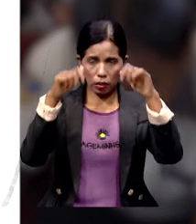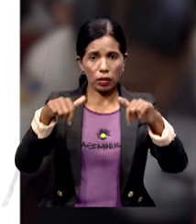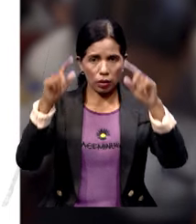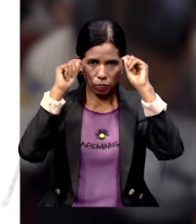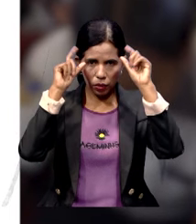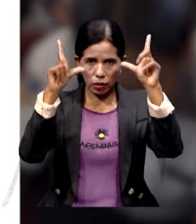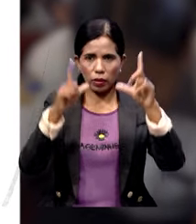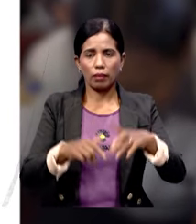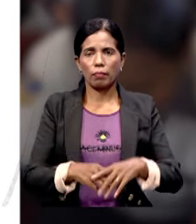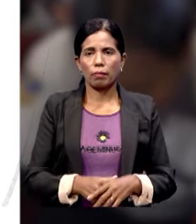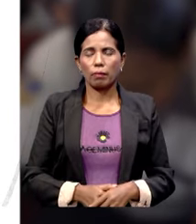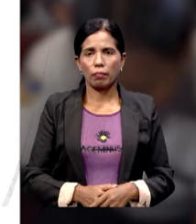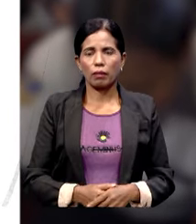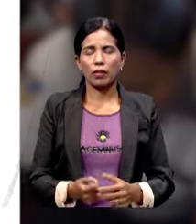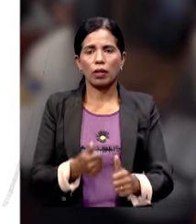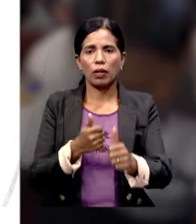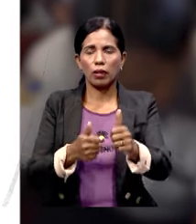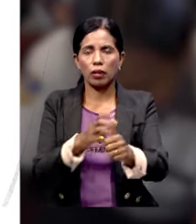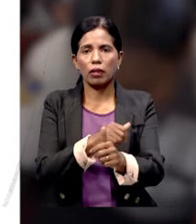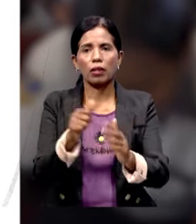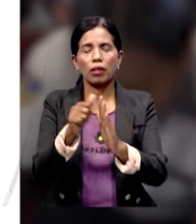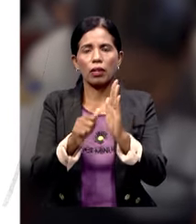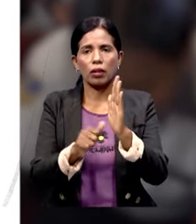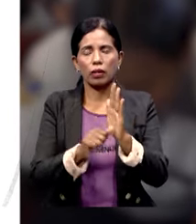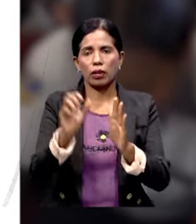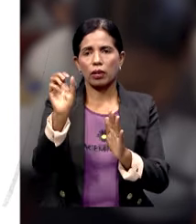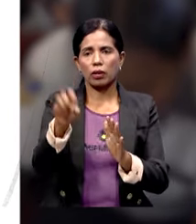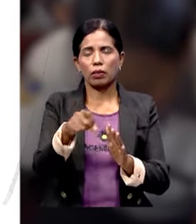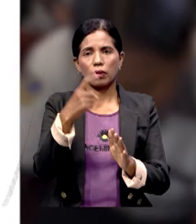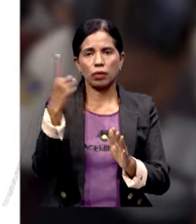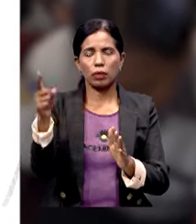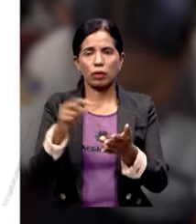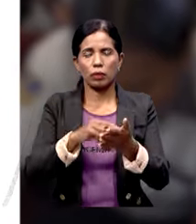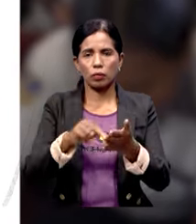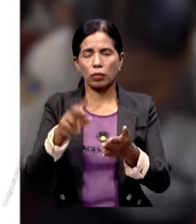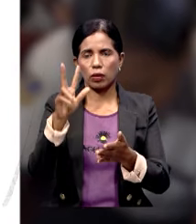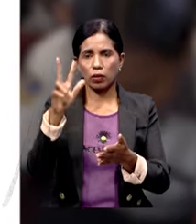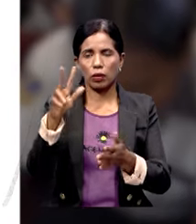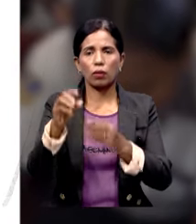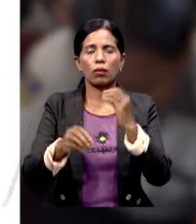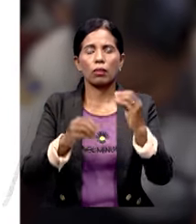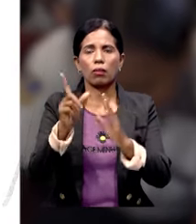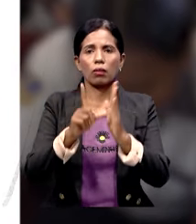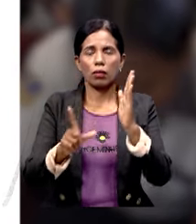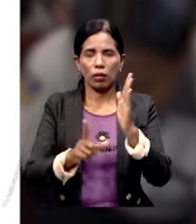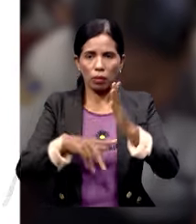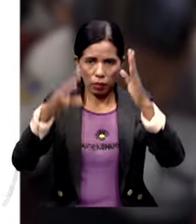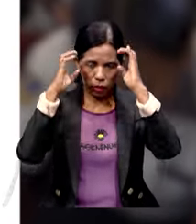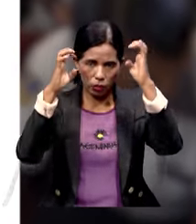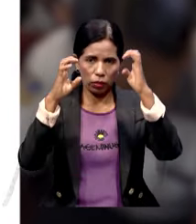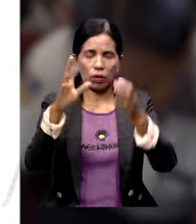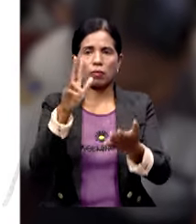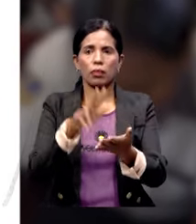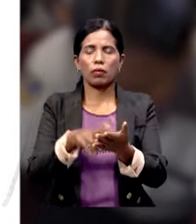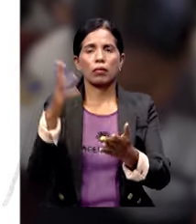Timor-Leste. Tuir definição artigo sanulu resingida número tolu kona ba lei base educação nian nebe aprova